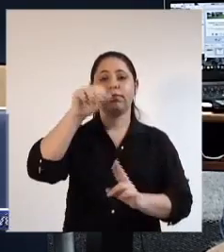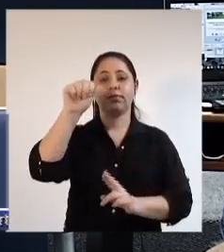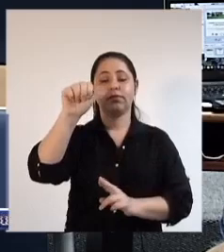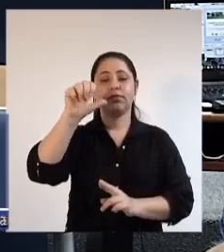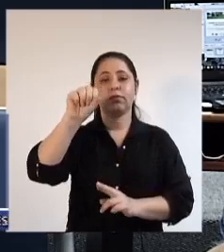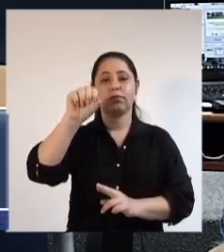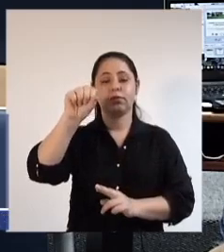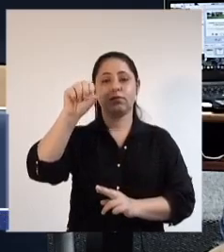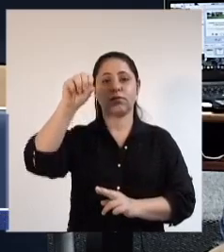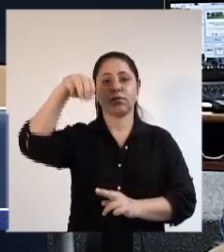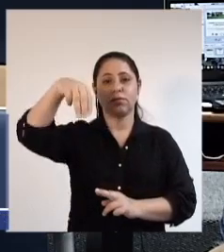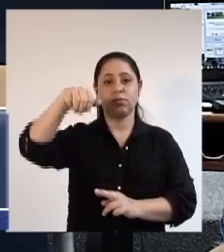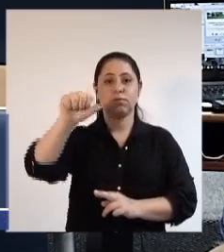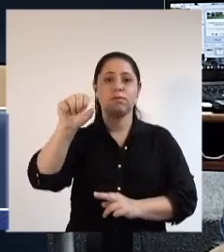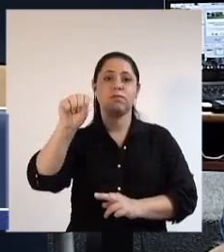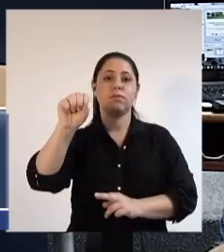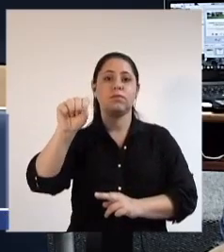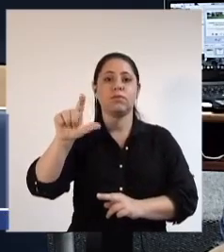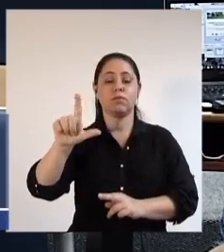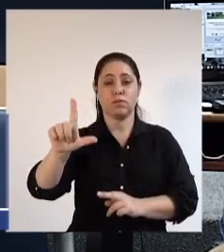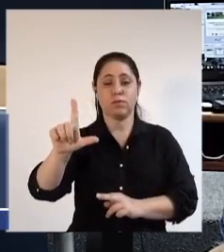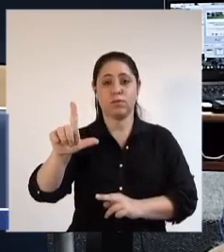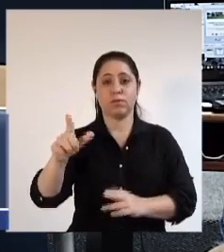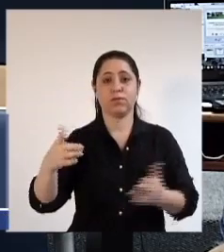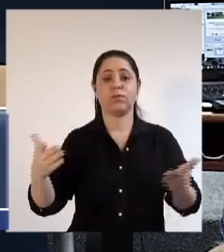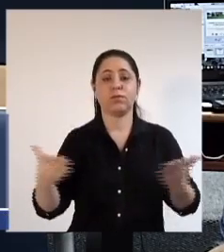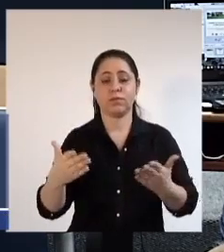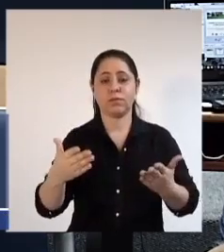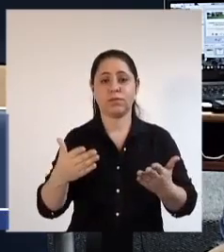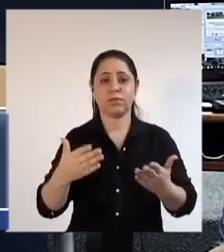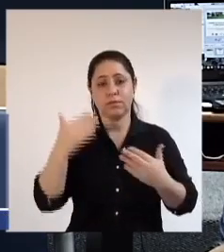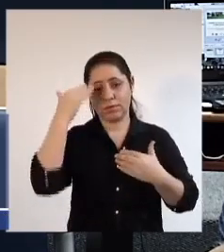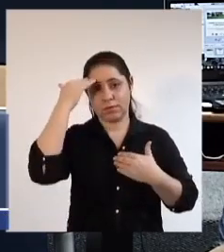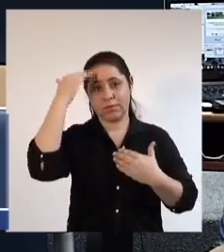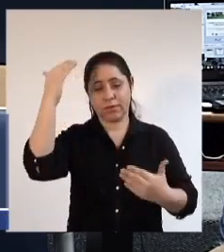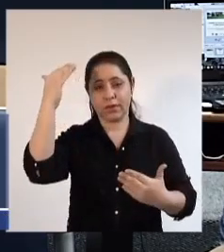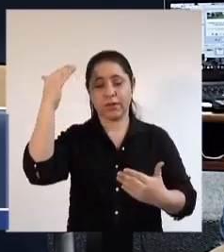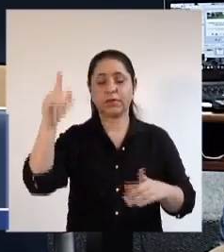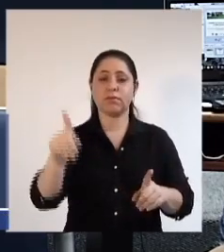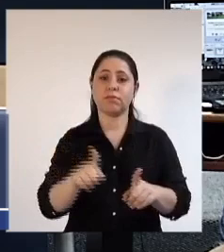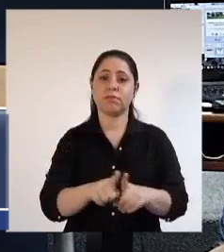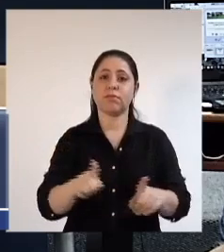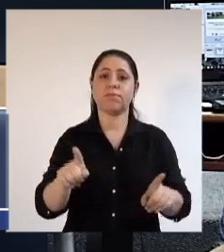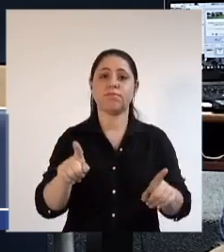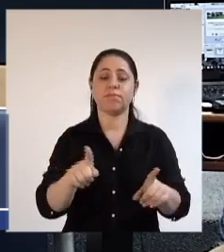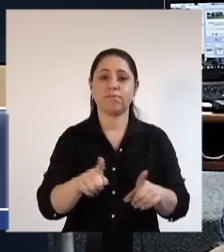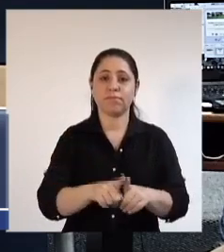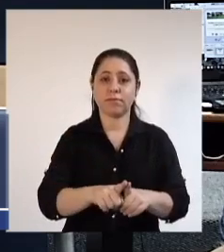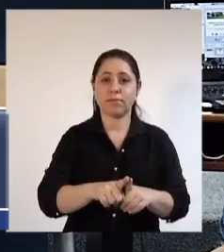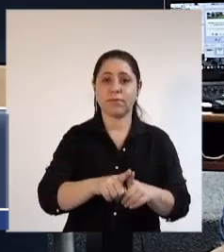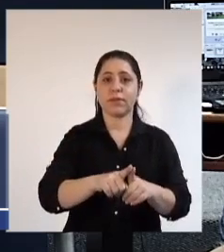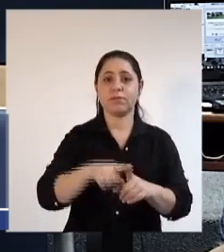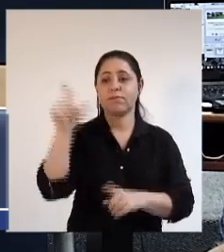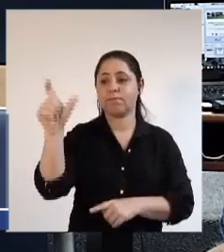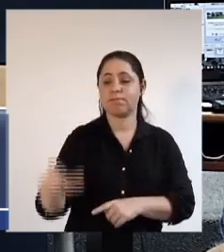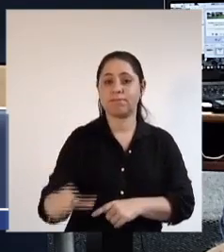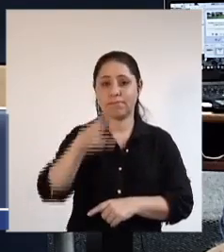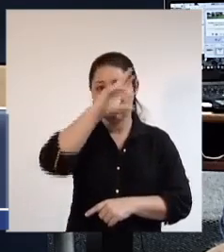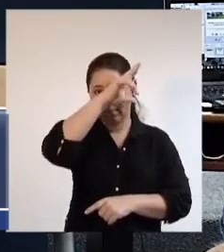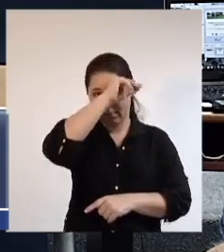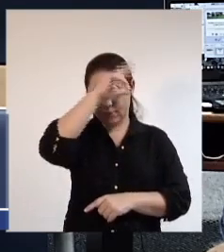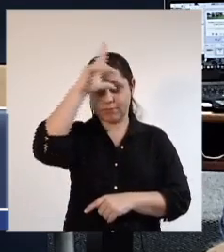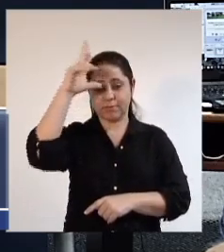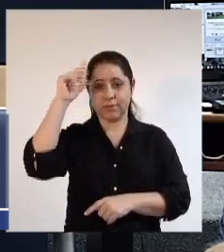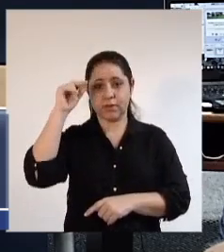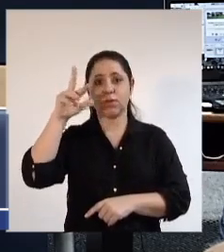de mato grosso do sul agradeço também a presença do prefeito roberto nem que está junto